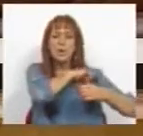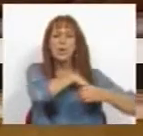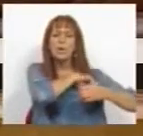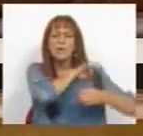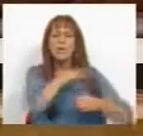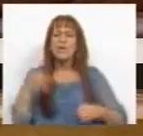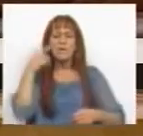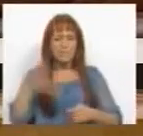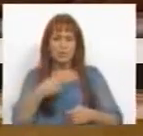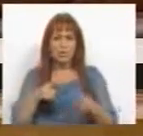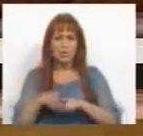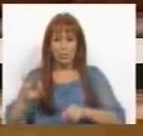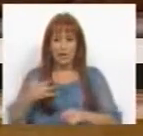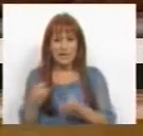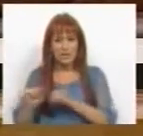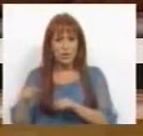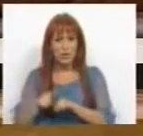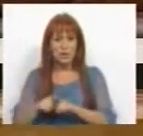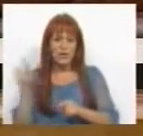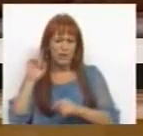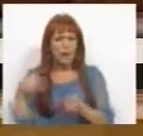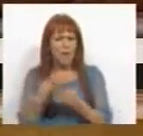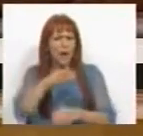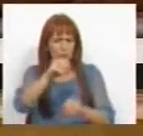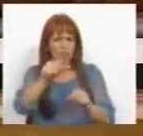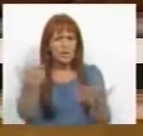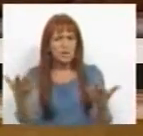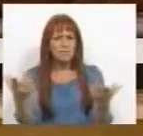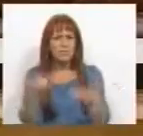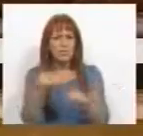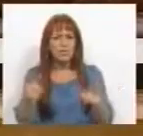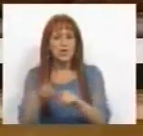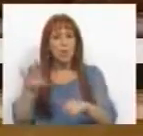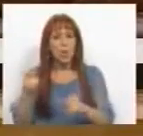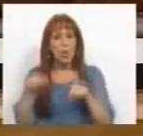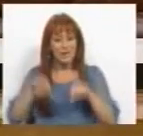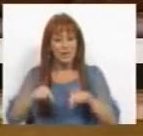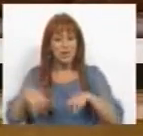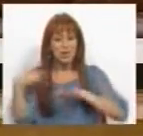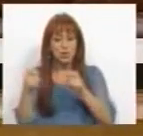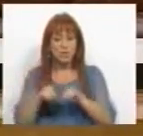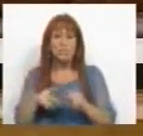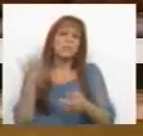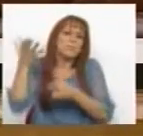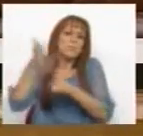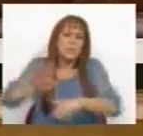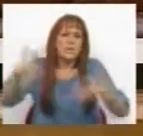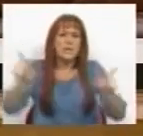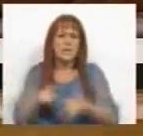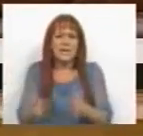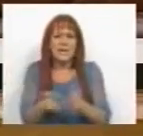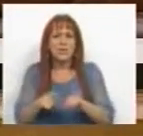registamos a preocupação do PSD com a valorização do território, porque quando aqui discutirmos, por exemplo,